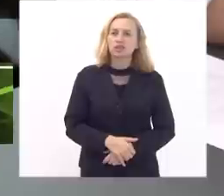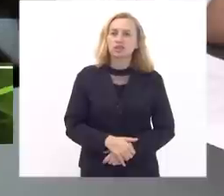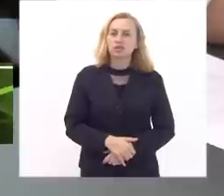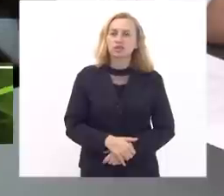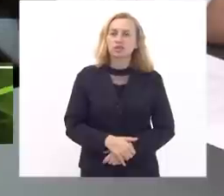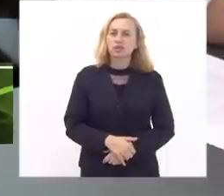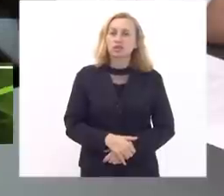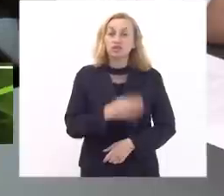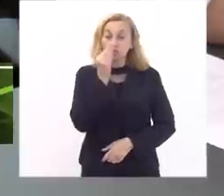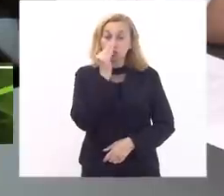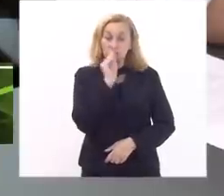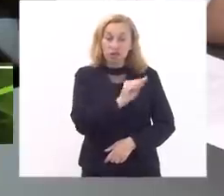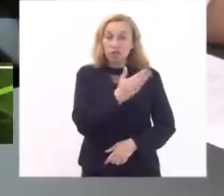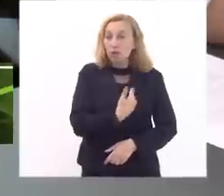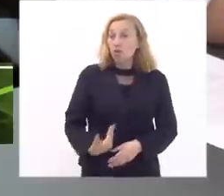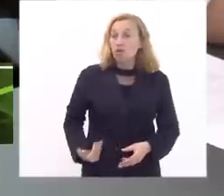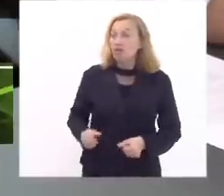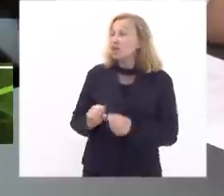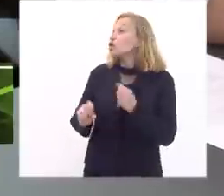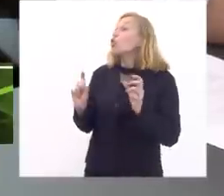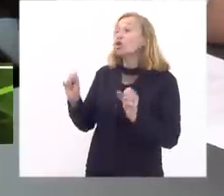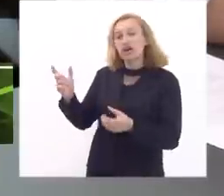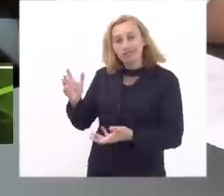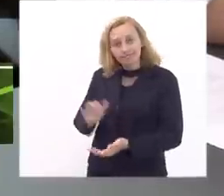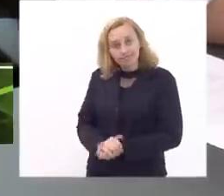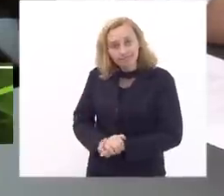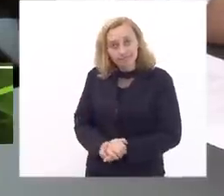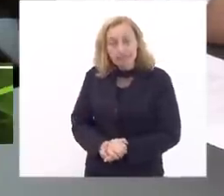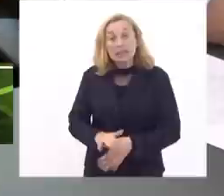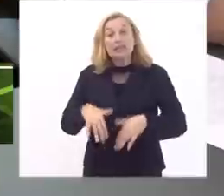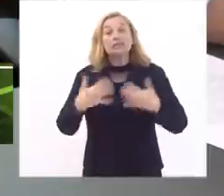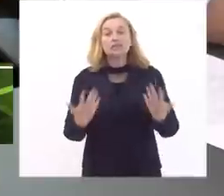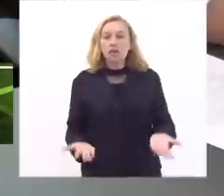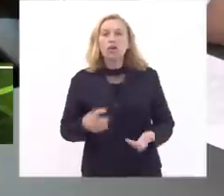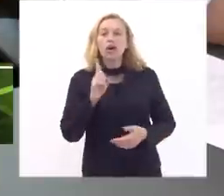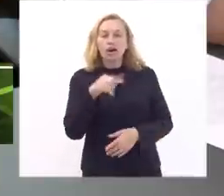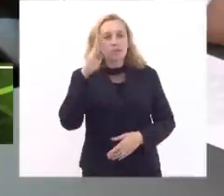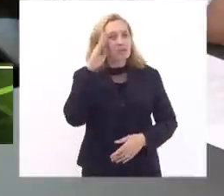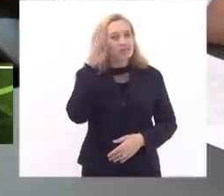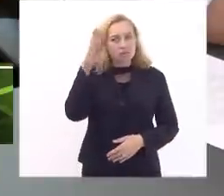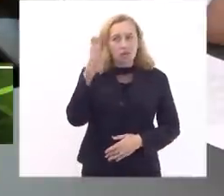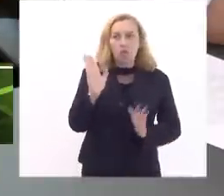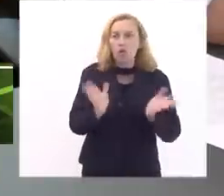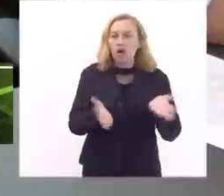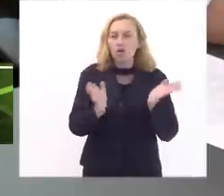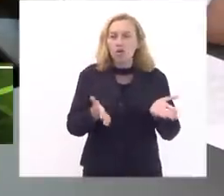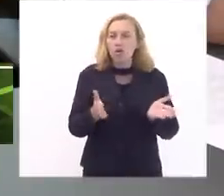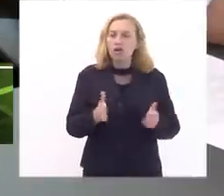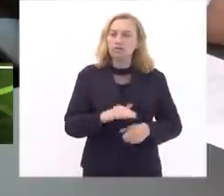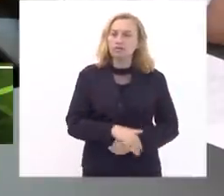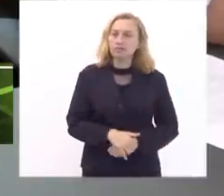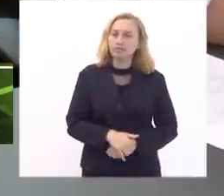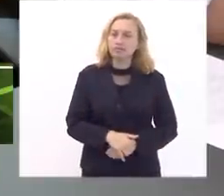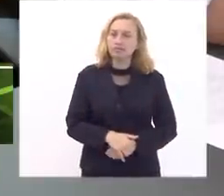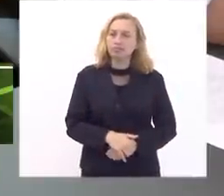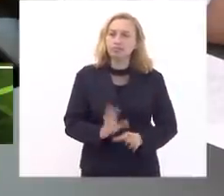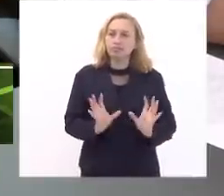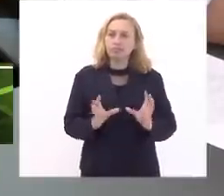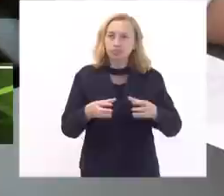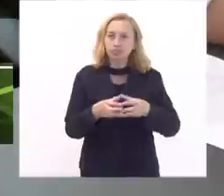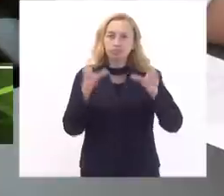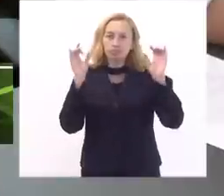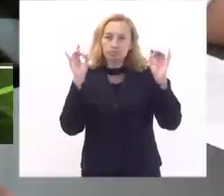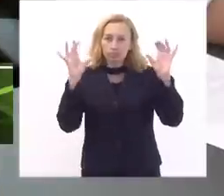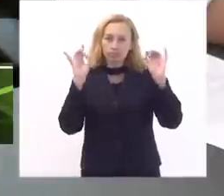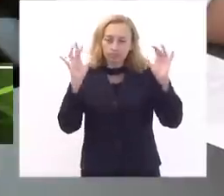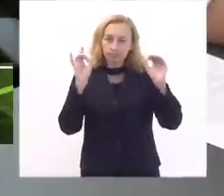desalentadas pelo governo, vai fazer o quê? Então, é fundamental, agora mesmo estava na Comissão